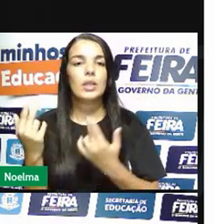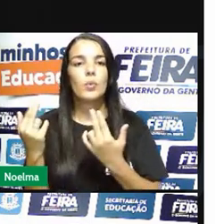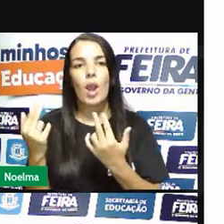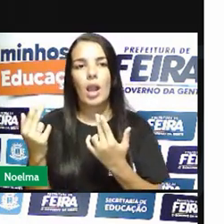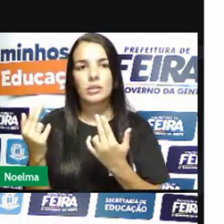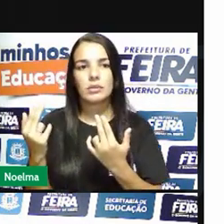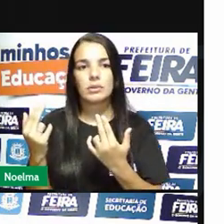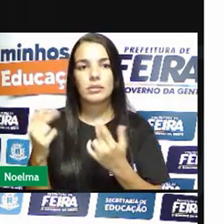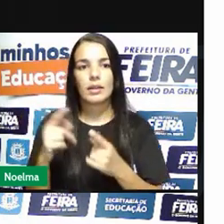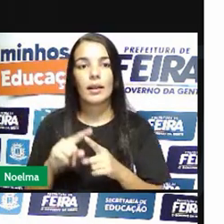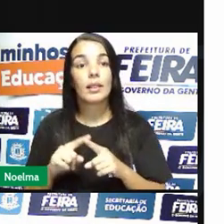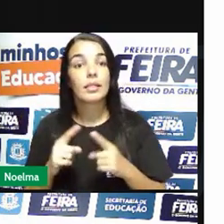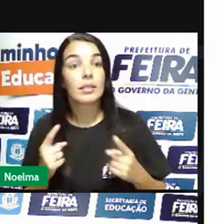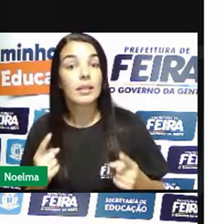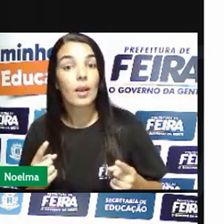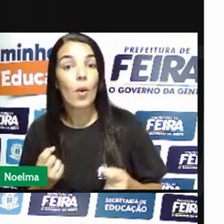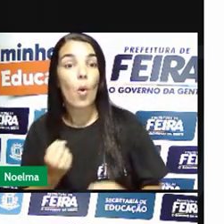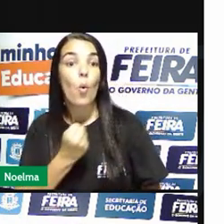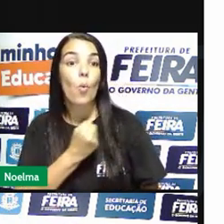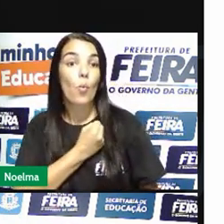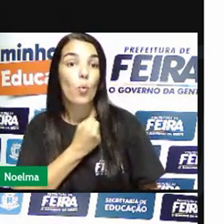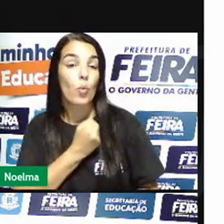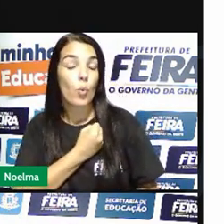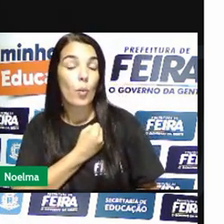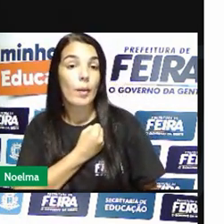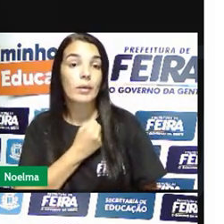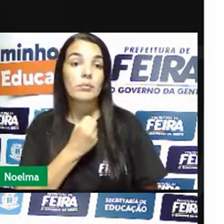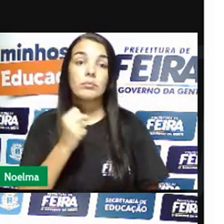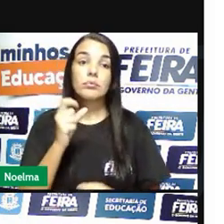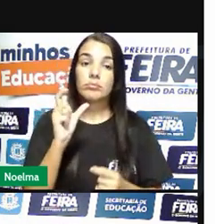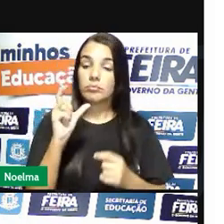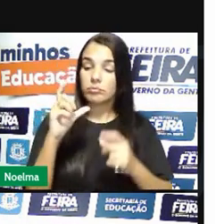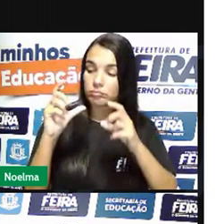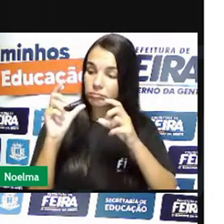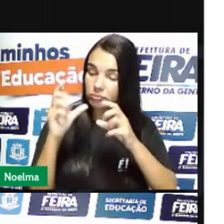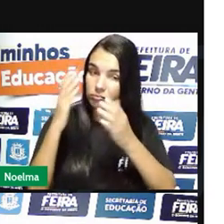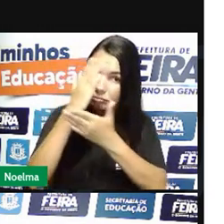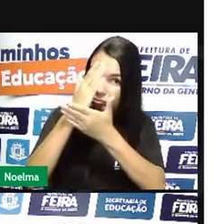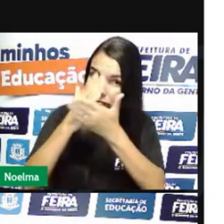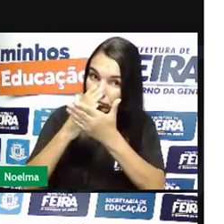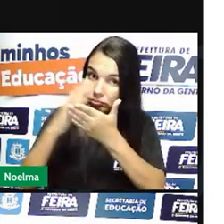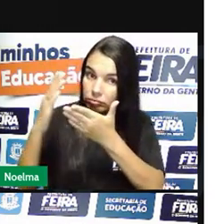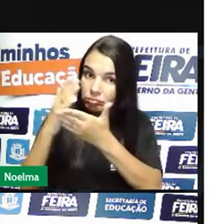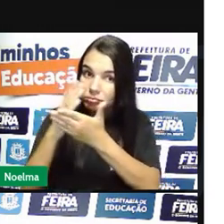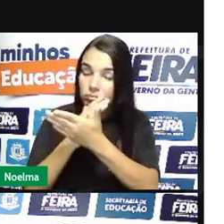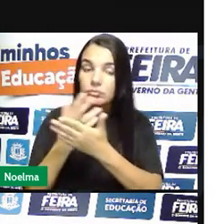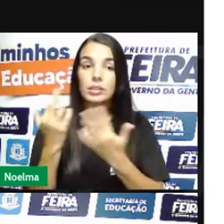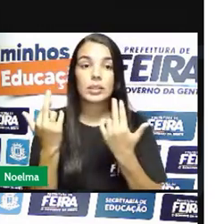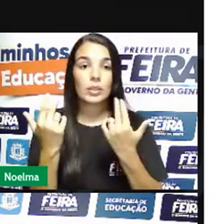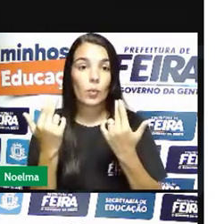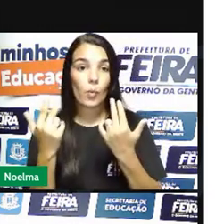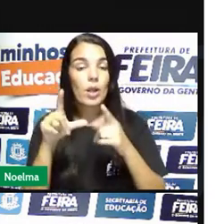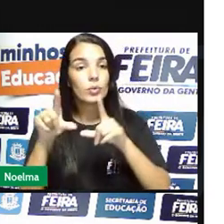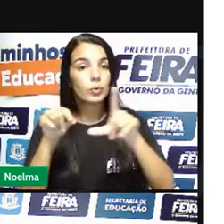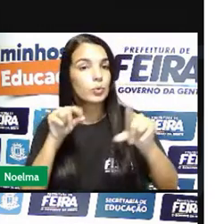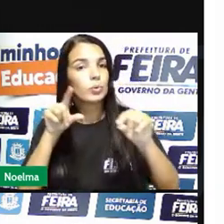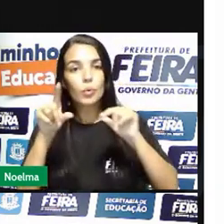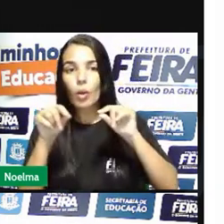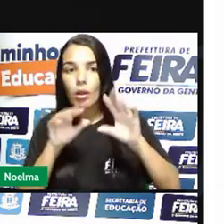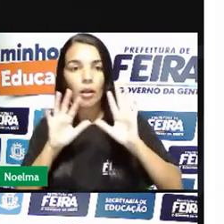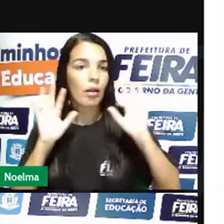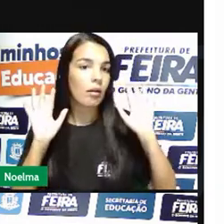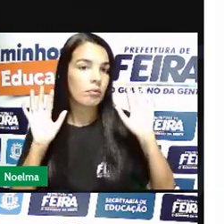desse inteiro ao número de partes iguais e se escolheu né